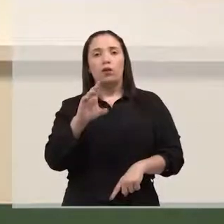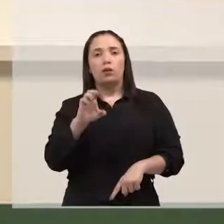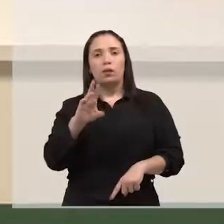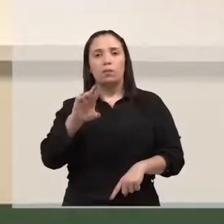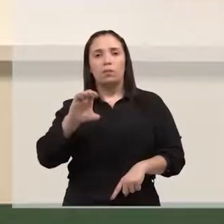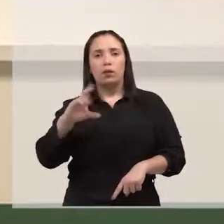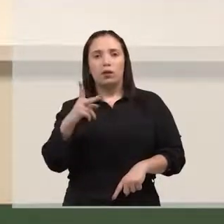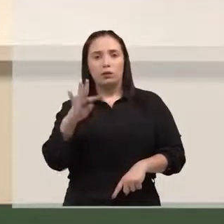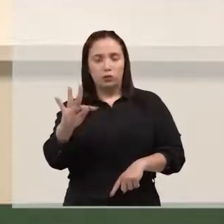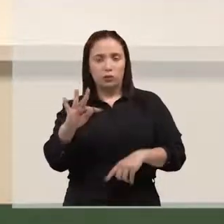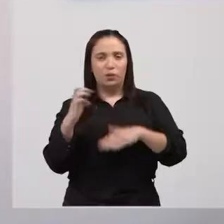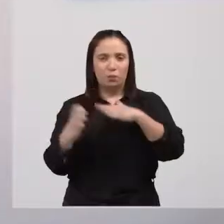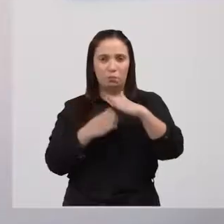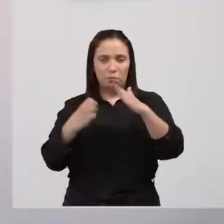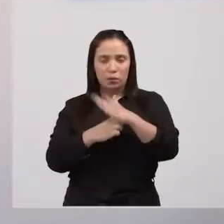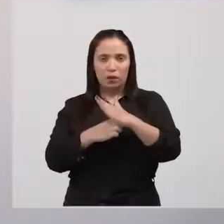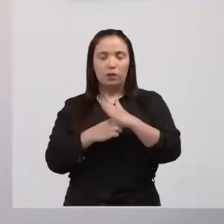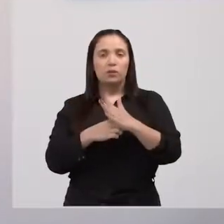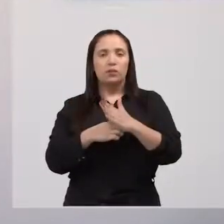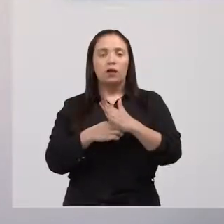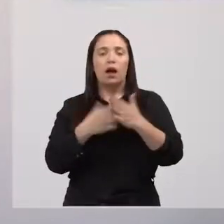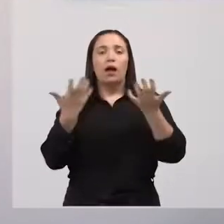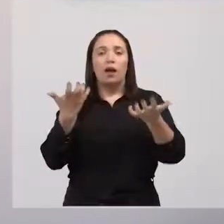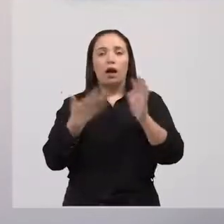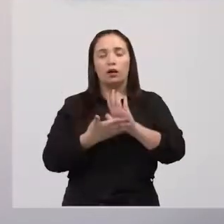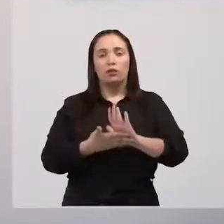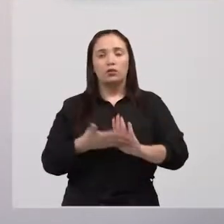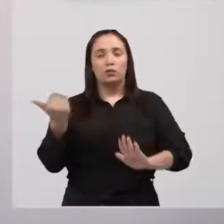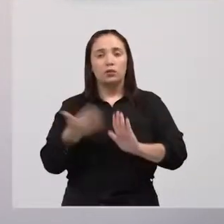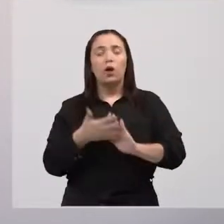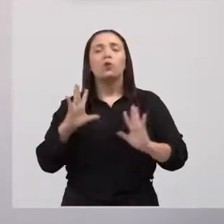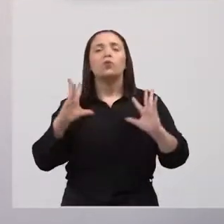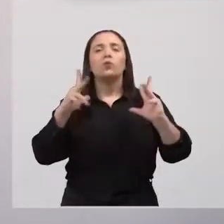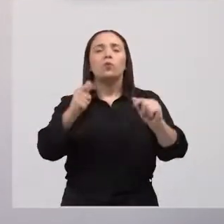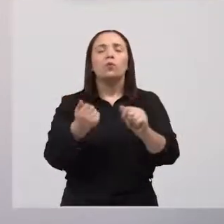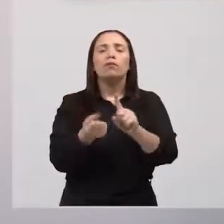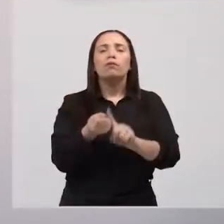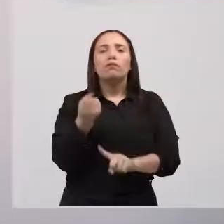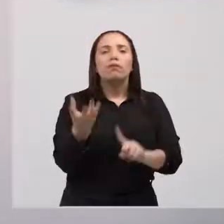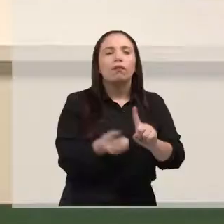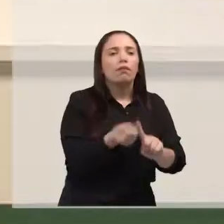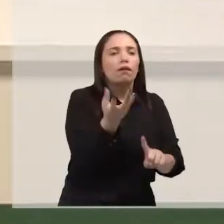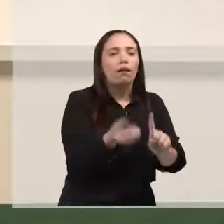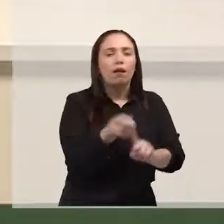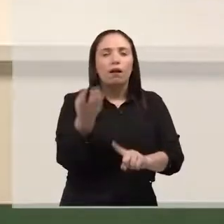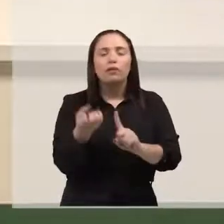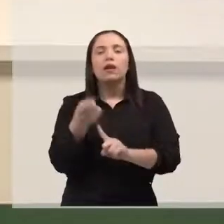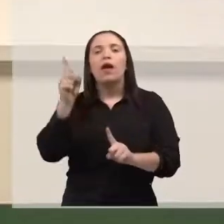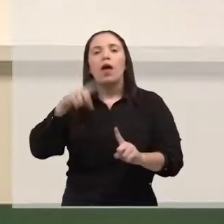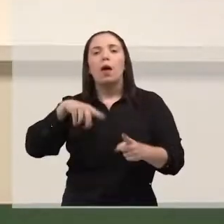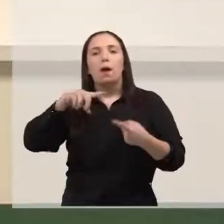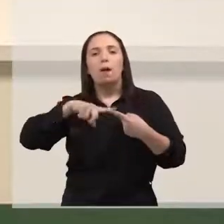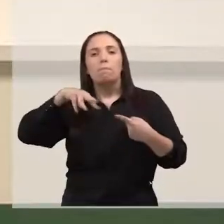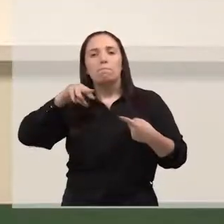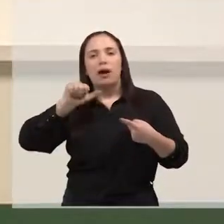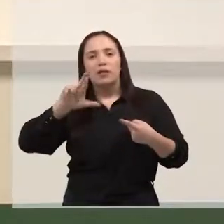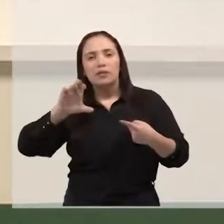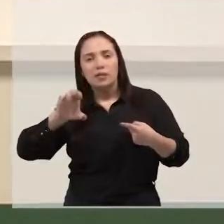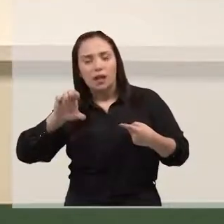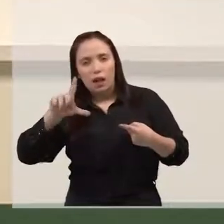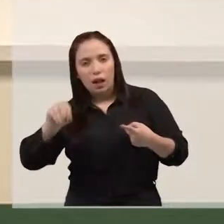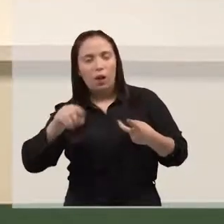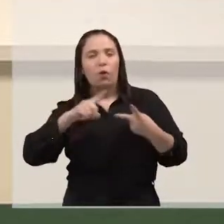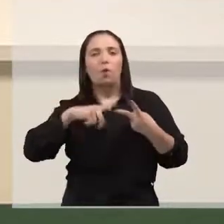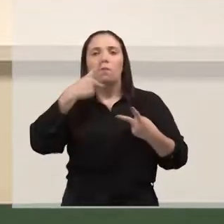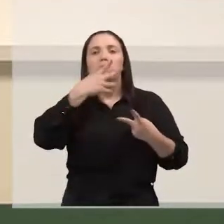no processo do retirado... Todas as delações que foram feitas pela Odebrecht, pelo Marcelo Odebrecht, pela equipe dele. Pela equipe